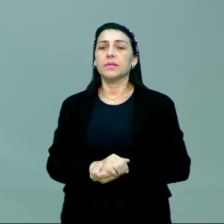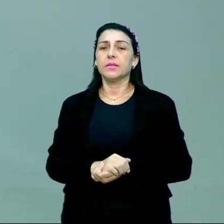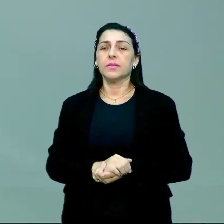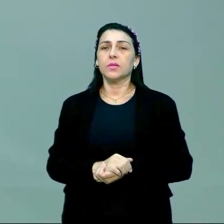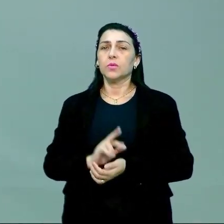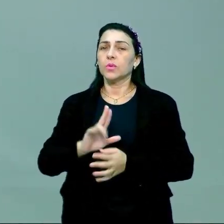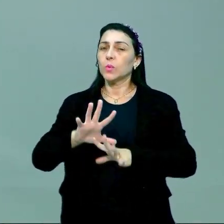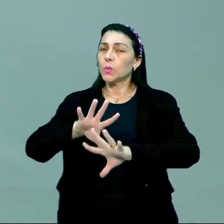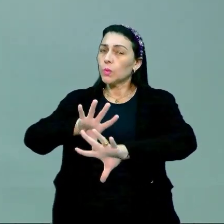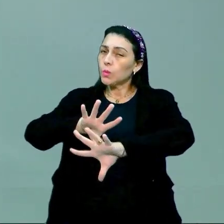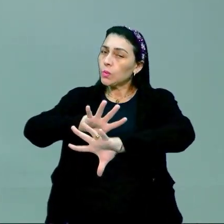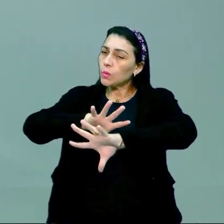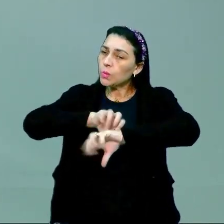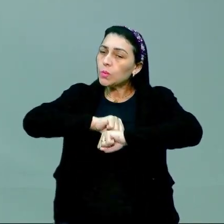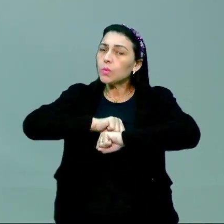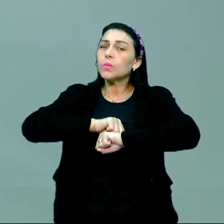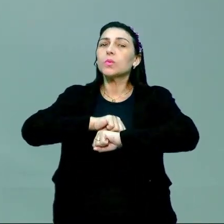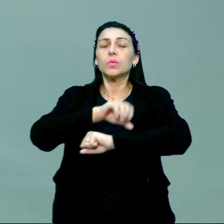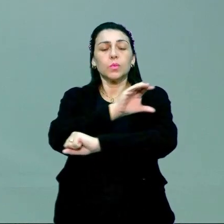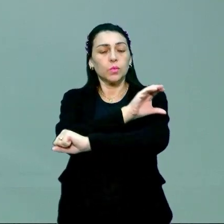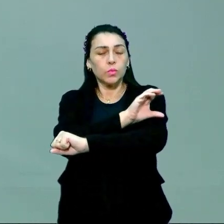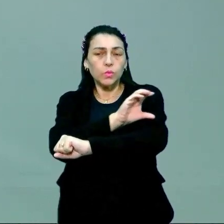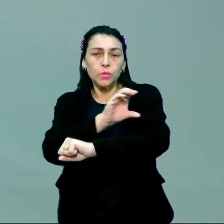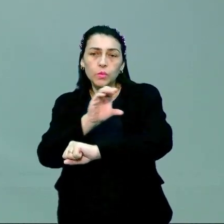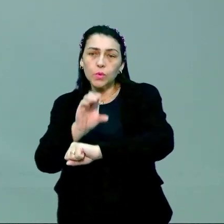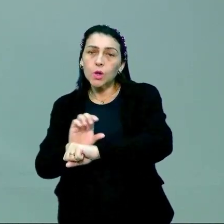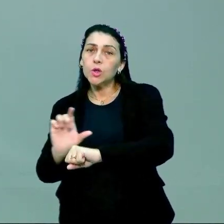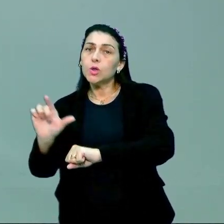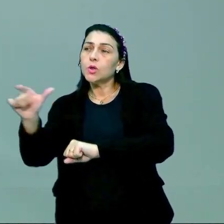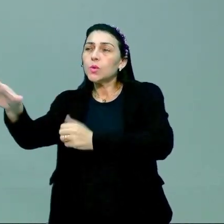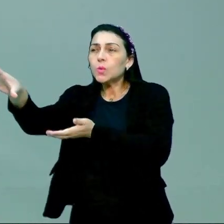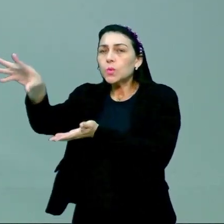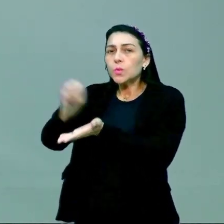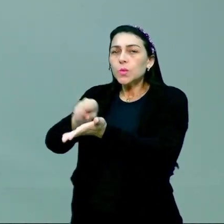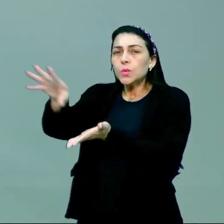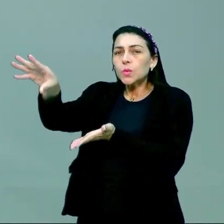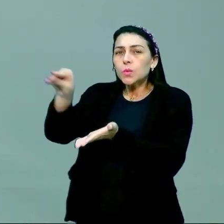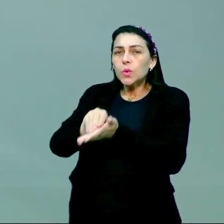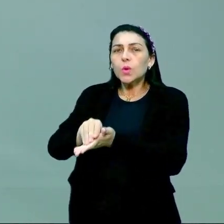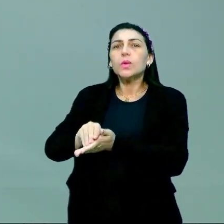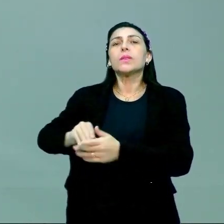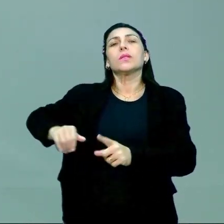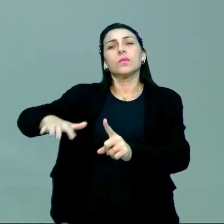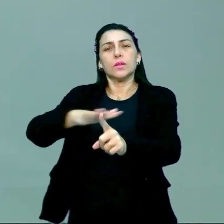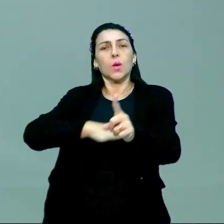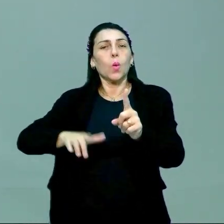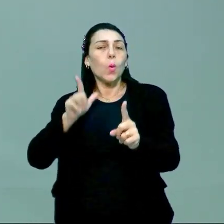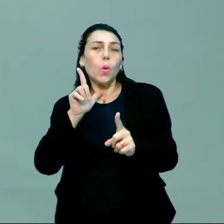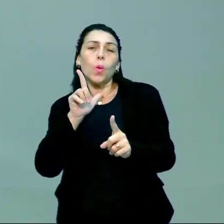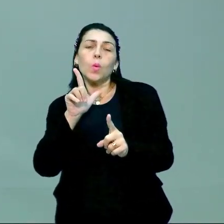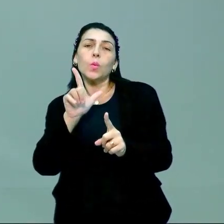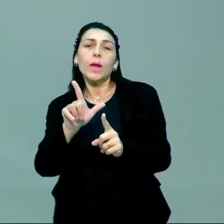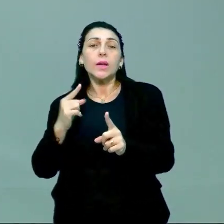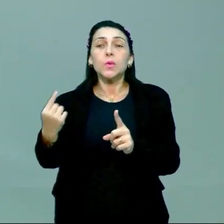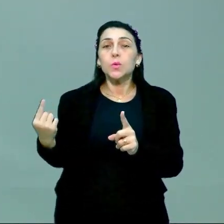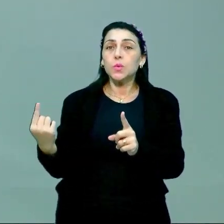não absorveram cultura de outras sociedades, ainda conseguem manter a